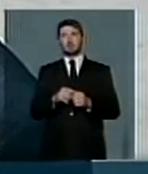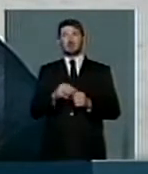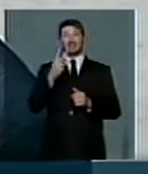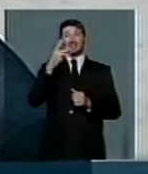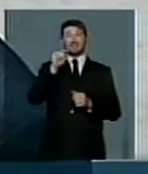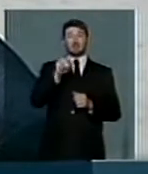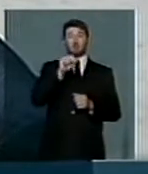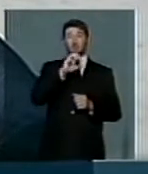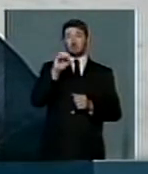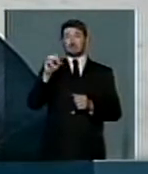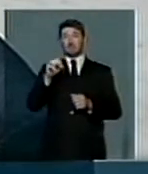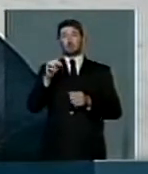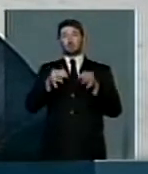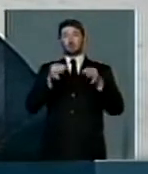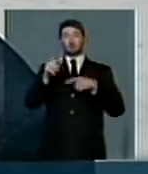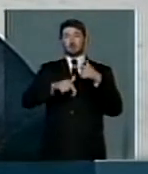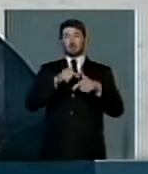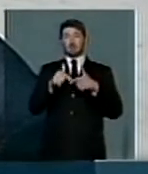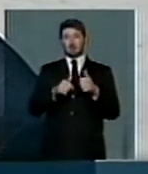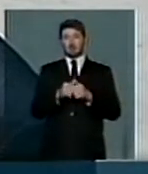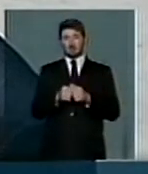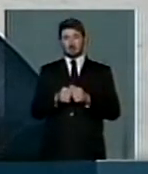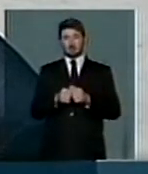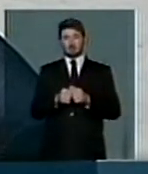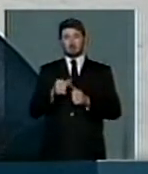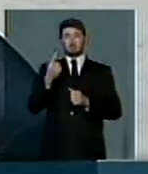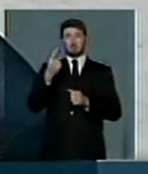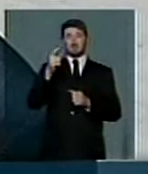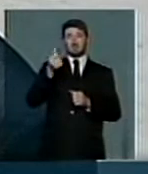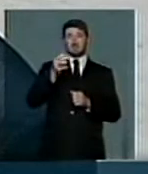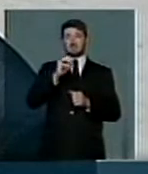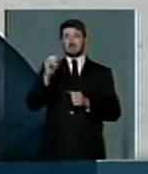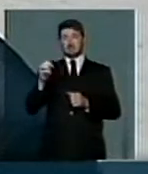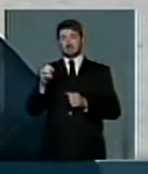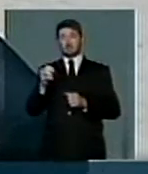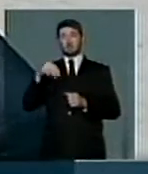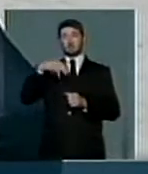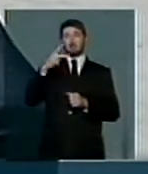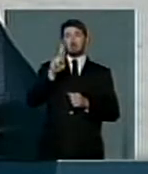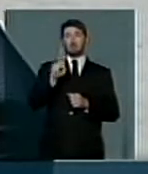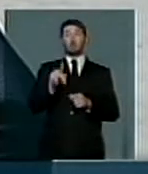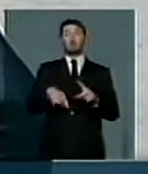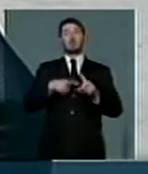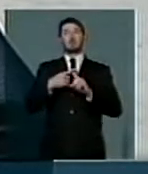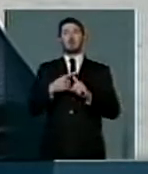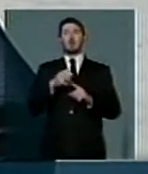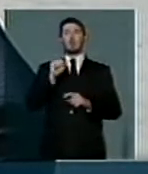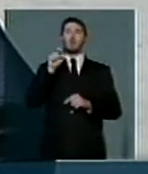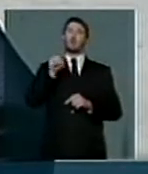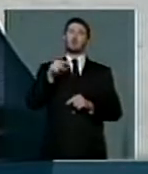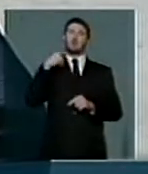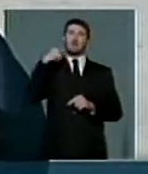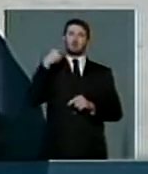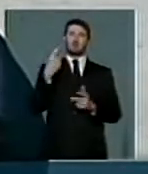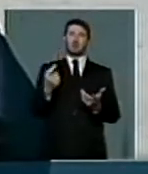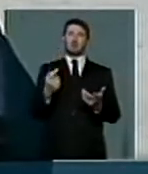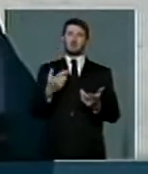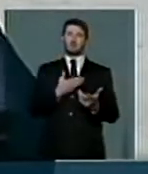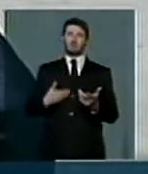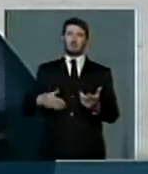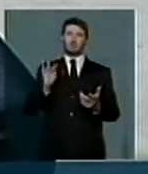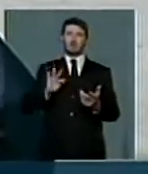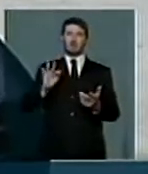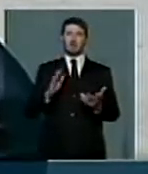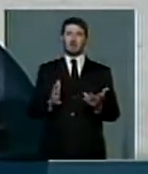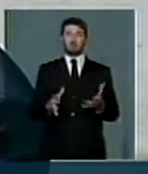trabalho, 1.700 membros do Ministério Público da Federal e 8 mil membros da Advocacia da União, senhor presidente,